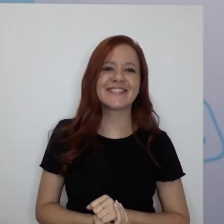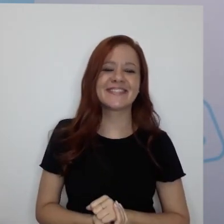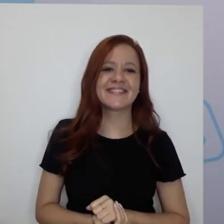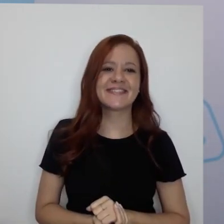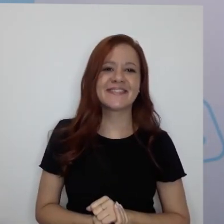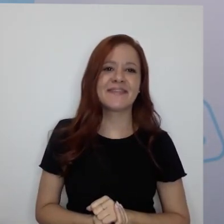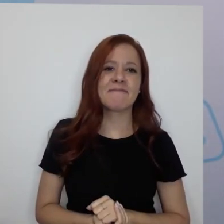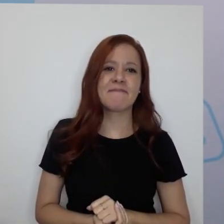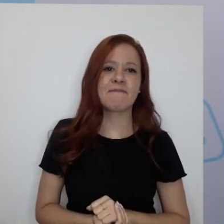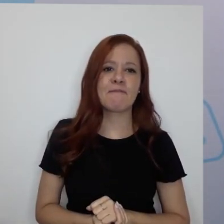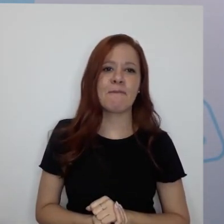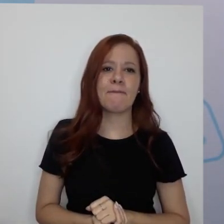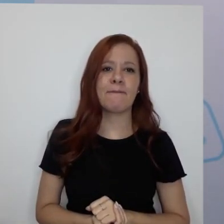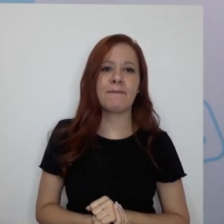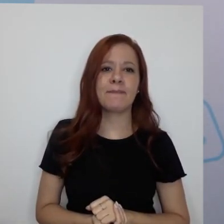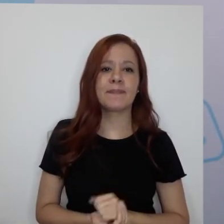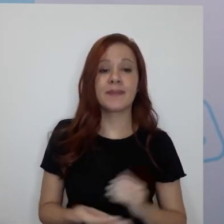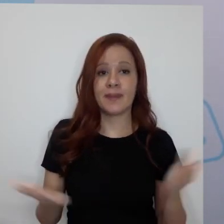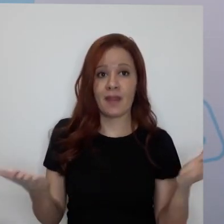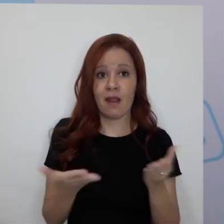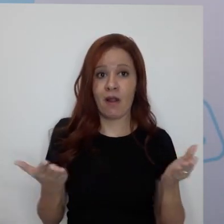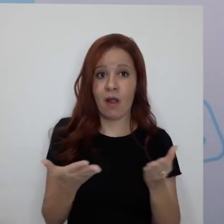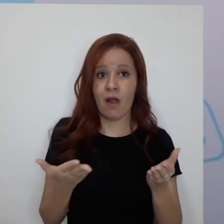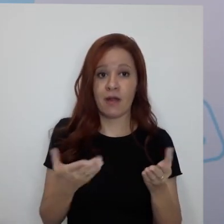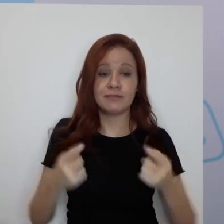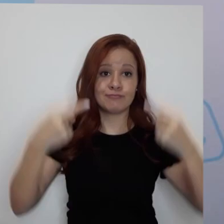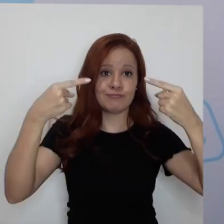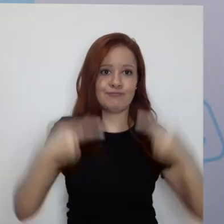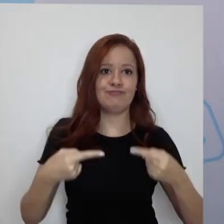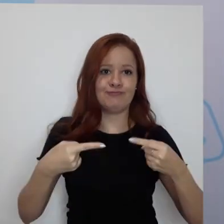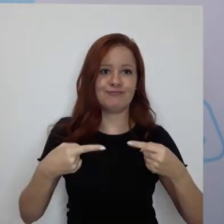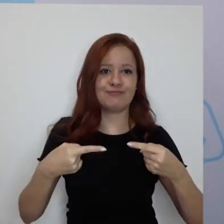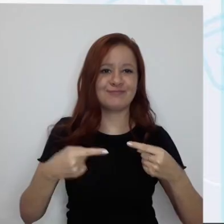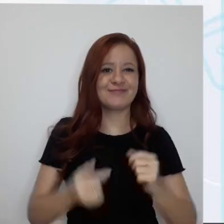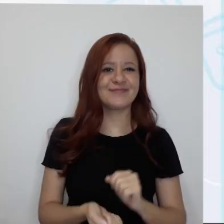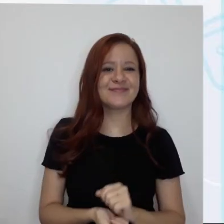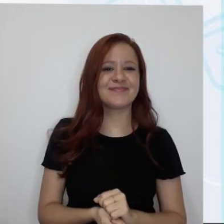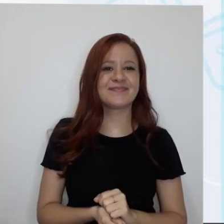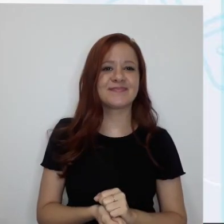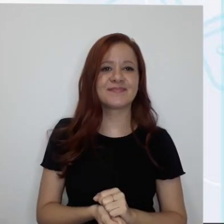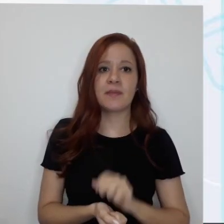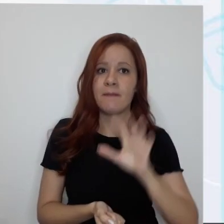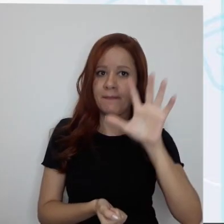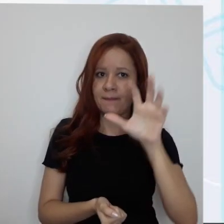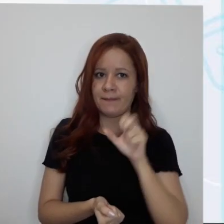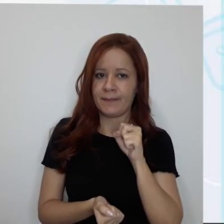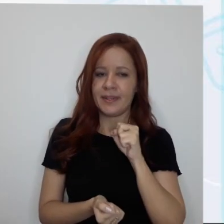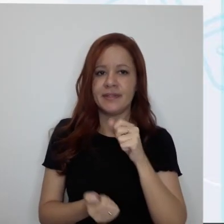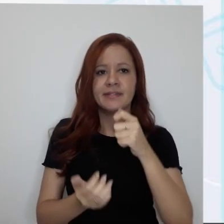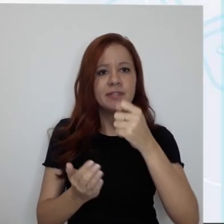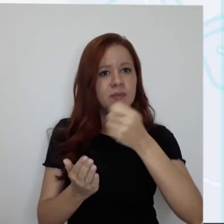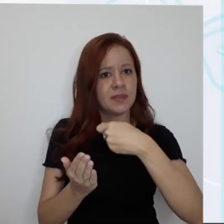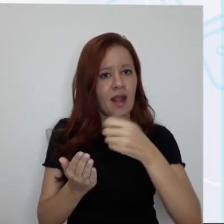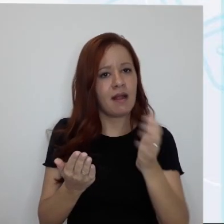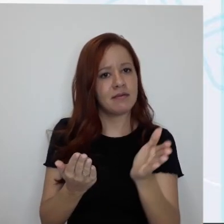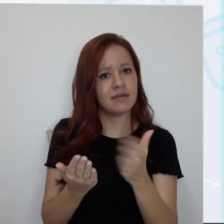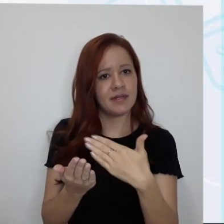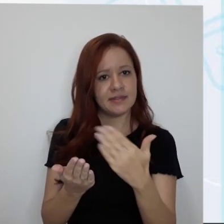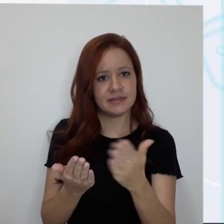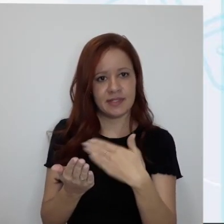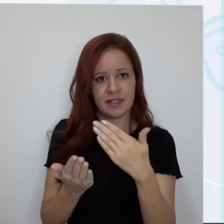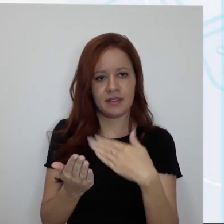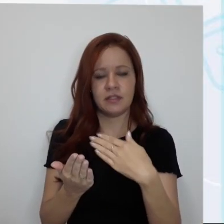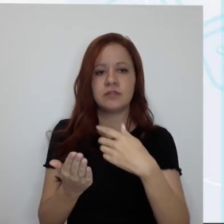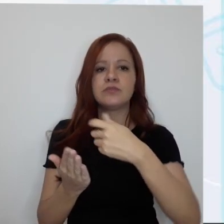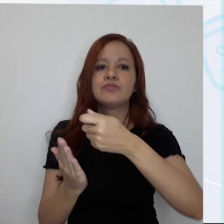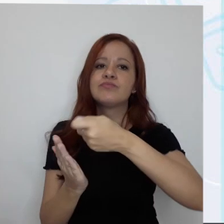E aí, a gente chega ao nosso desafio de hoje. Peguem seu caderno e façam o seguinte,